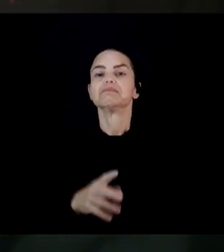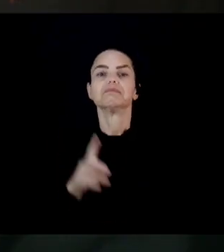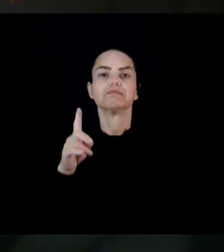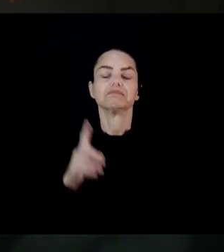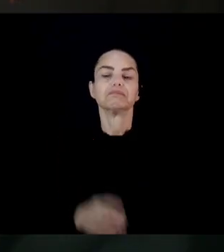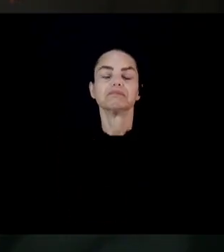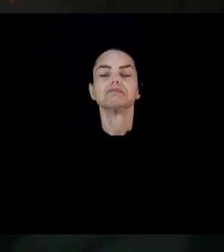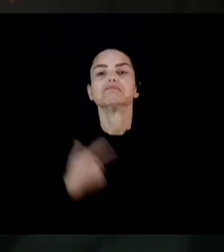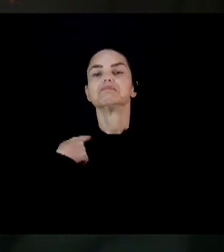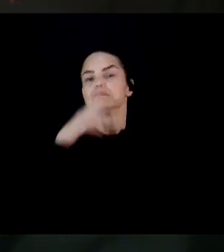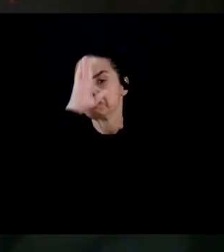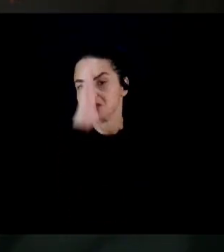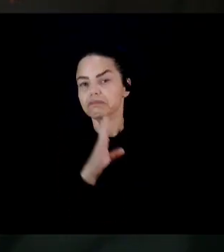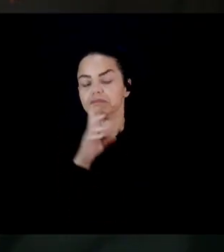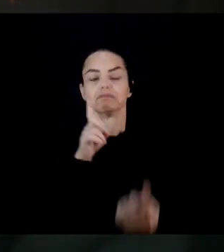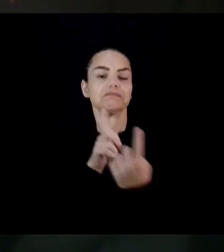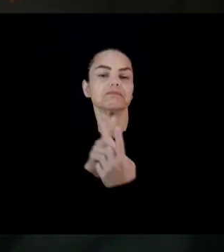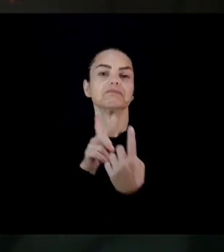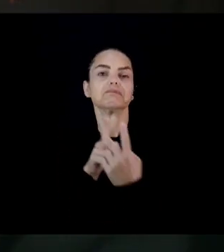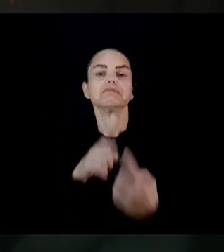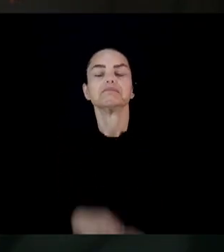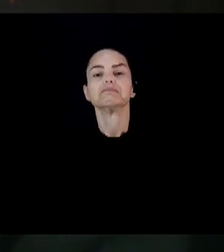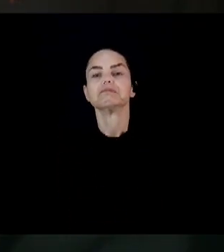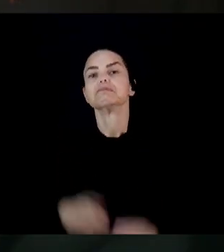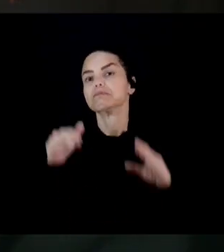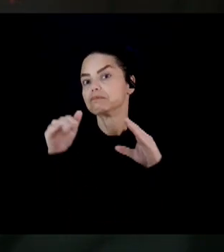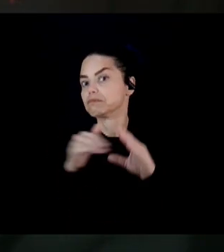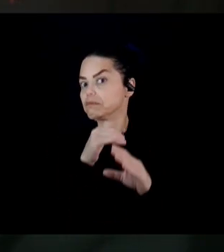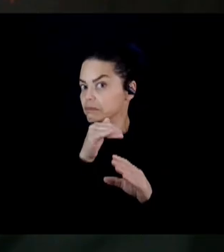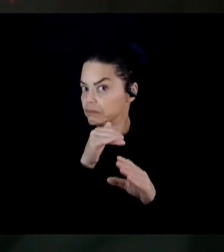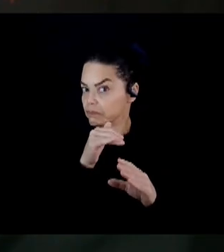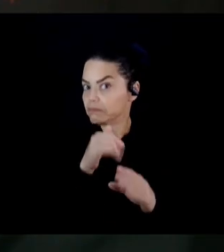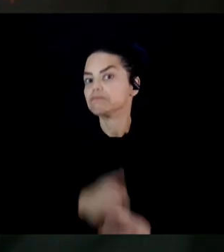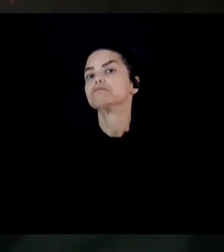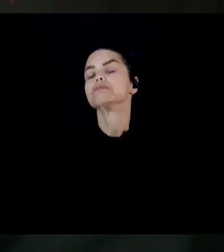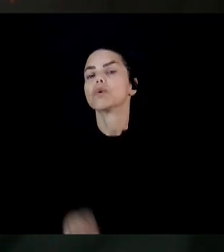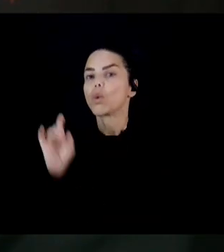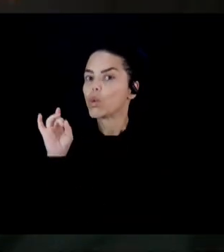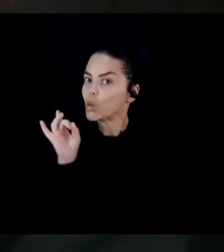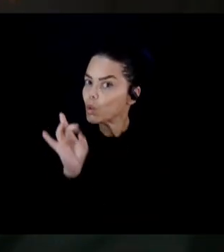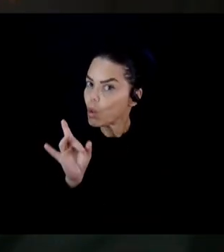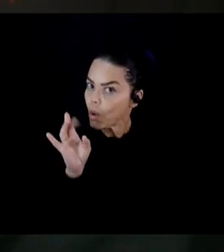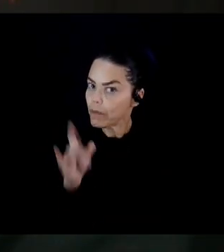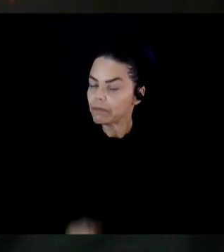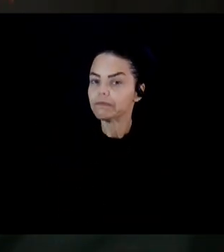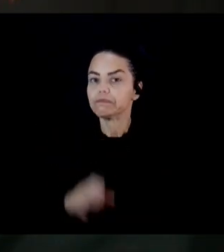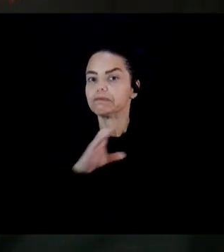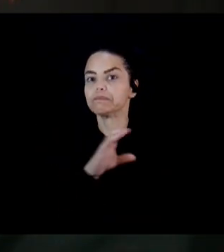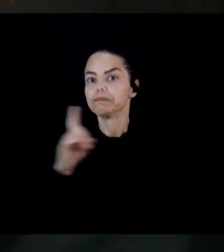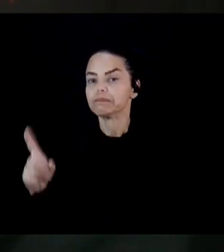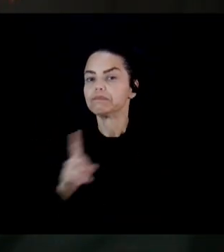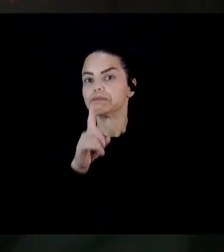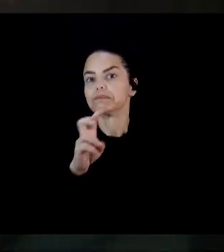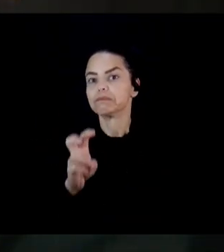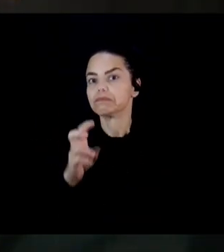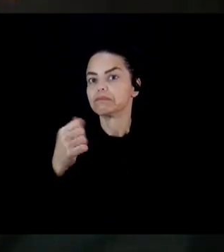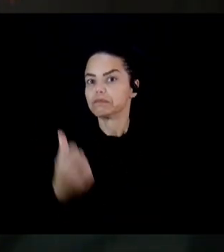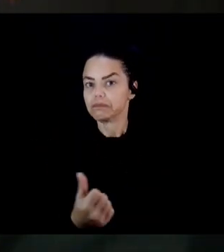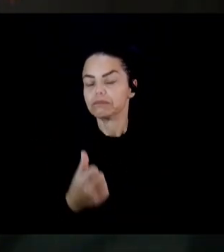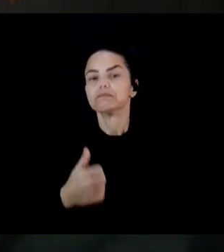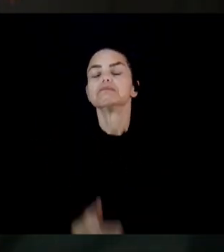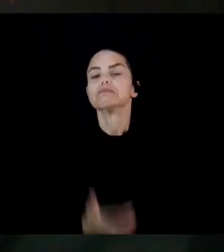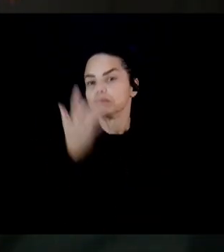gratuito e exclusivo para mensagens. Segundo o coordenador do 156, essa iniciativa busca facilitar o